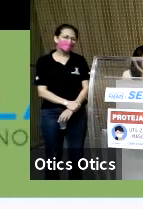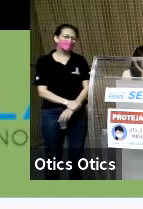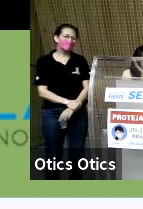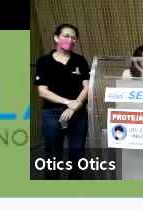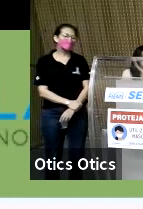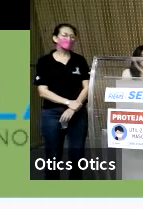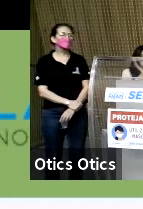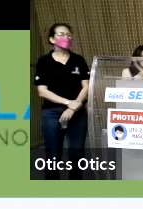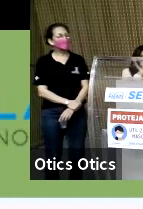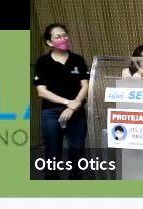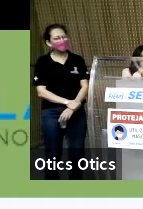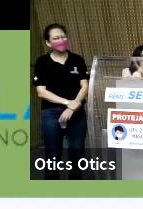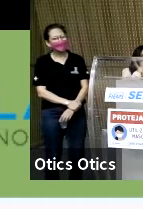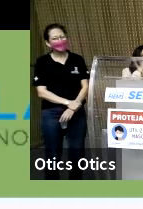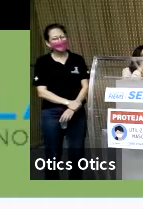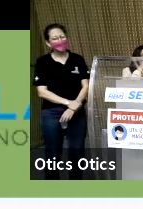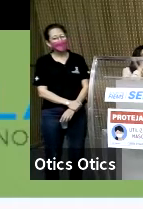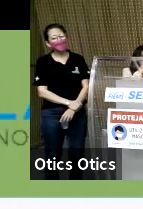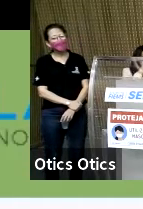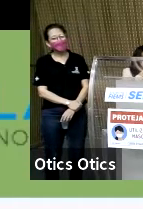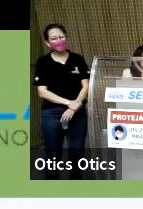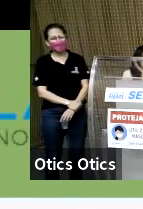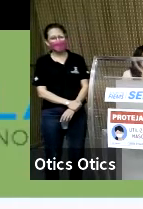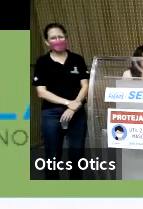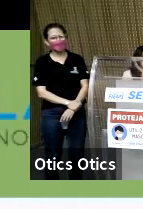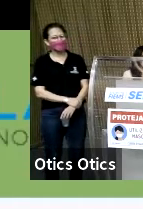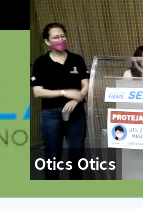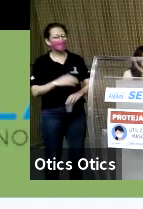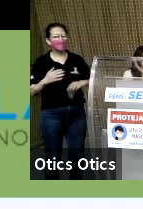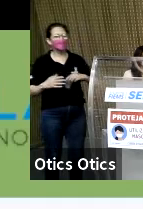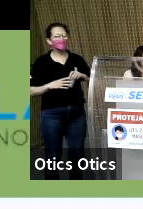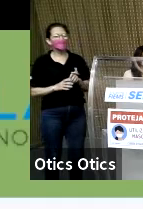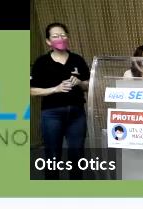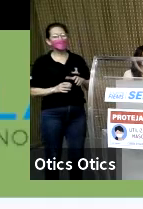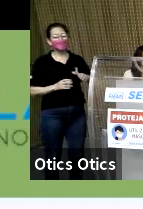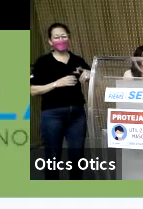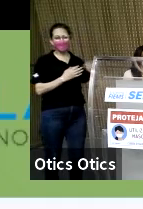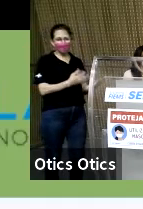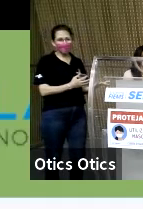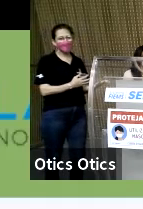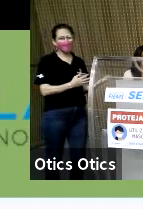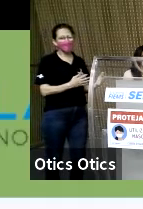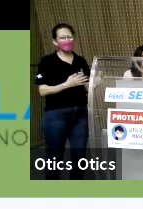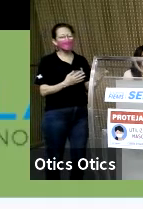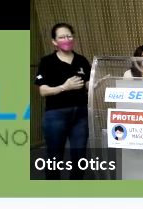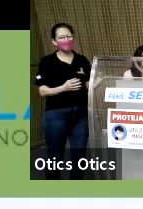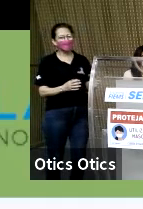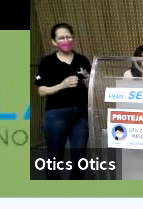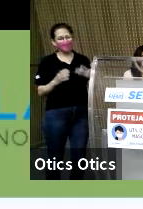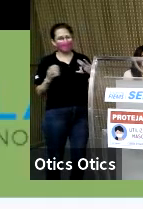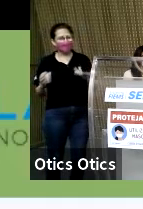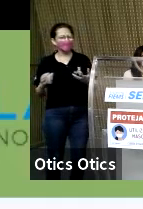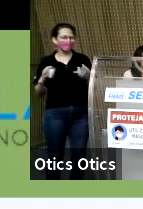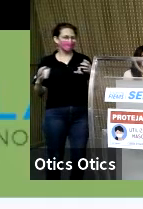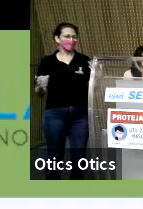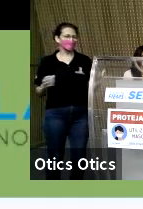dão, né, em EAD. E é no horário de atendimento. Então, assim, se faz a capacitação dentro da